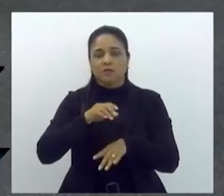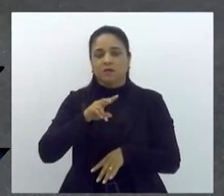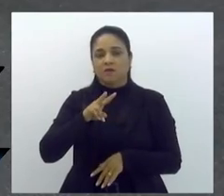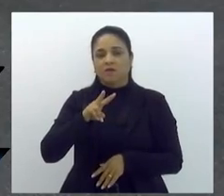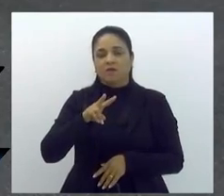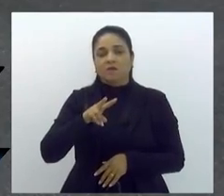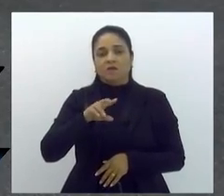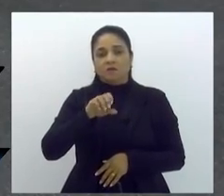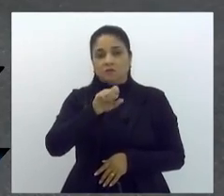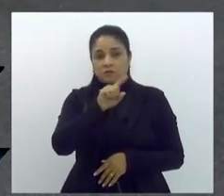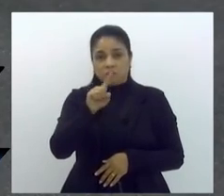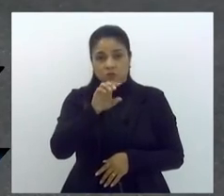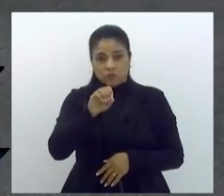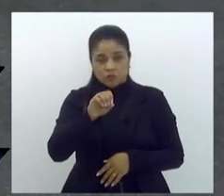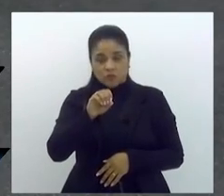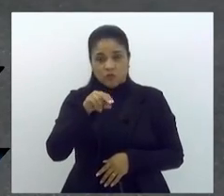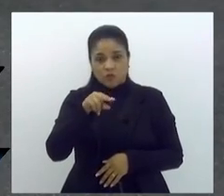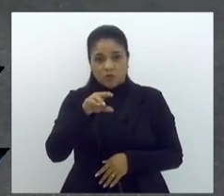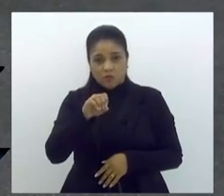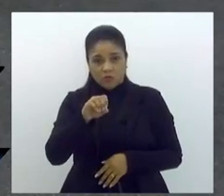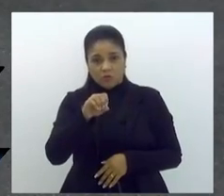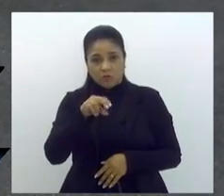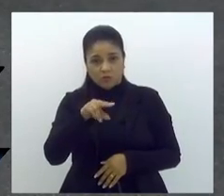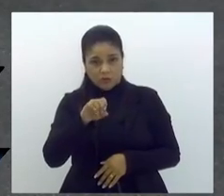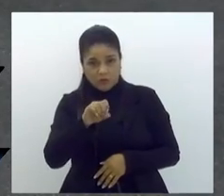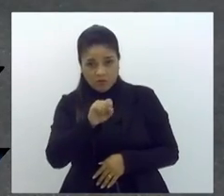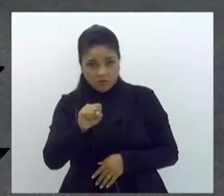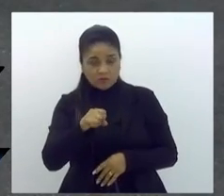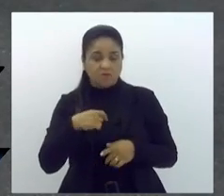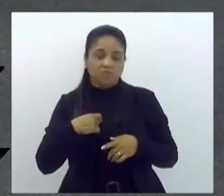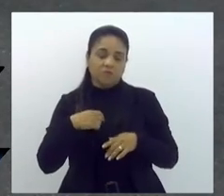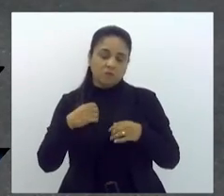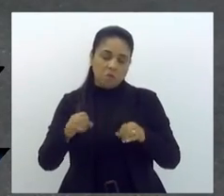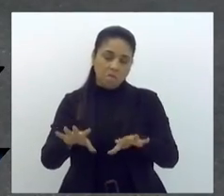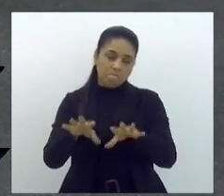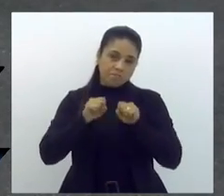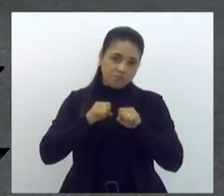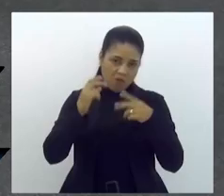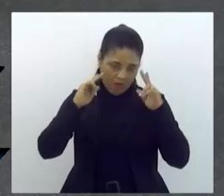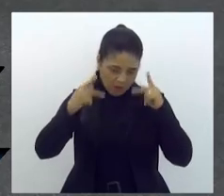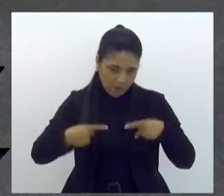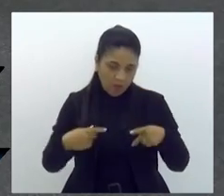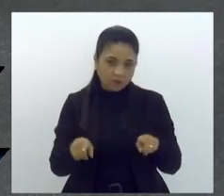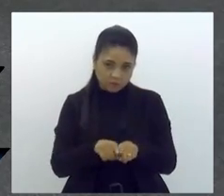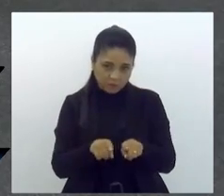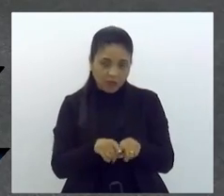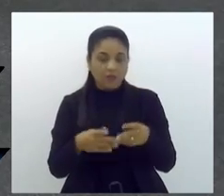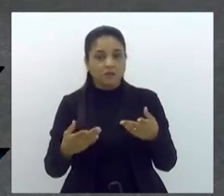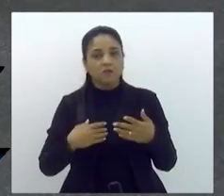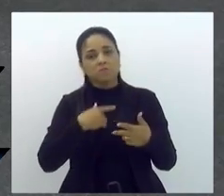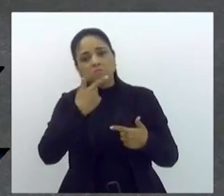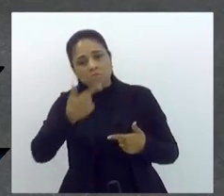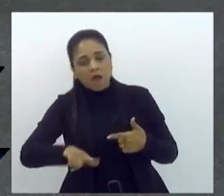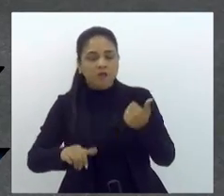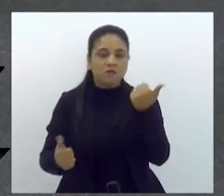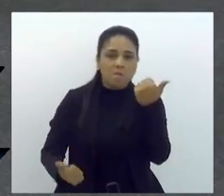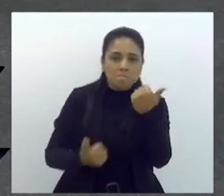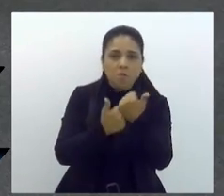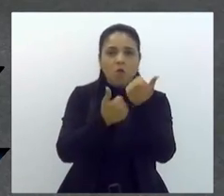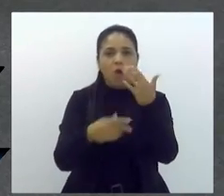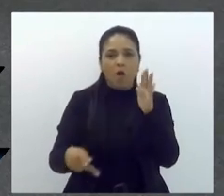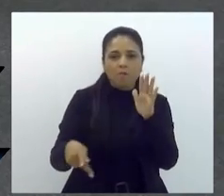aos próprios animais e também a nossa população fica aqui o meu Total apoio a esse projeto e aos demais projetos relacionados